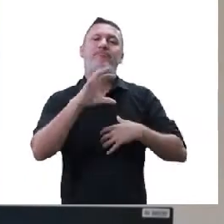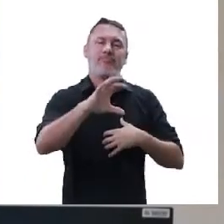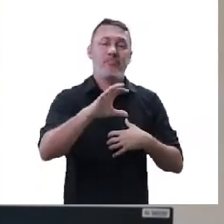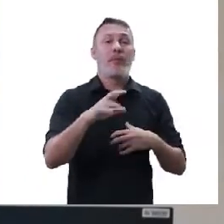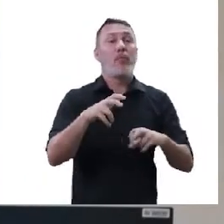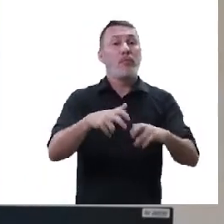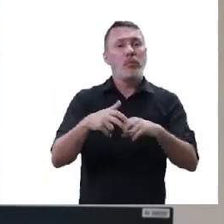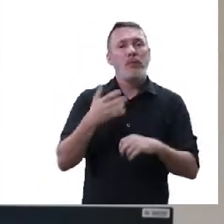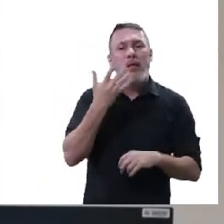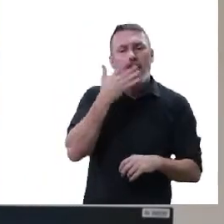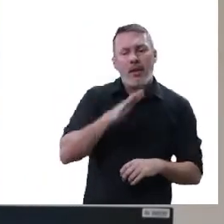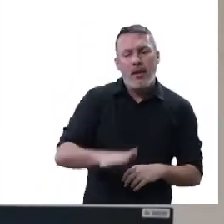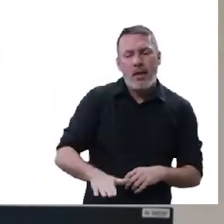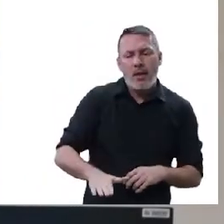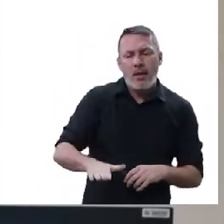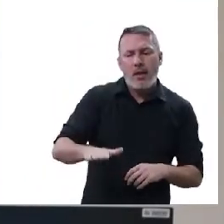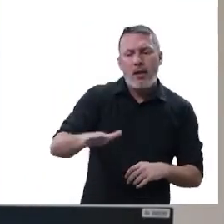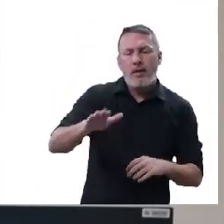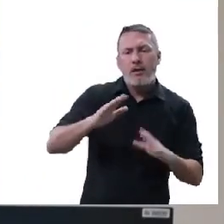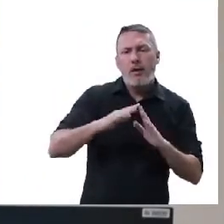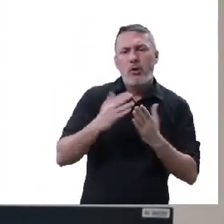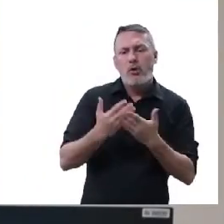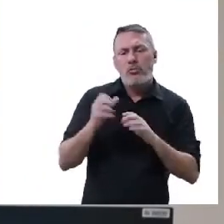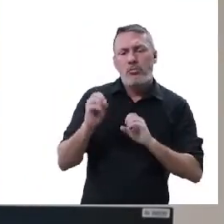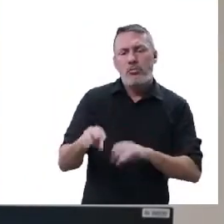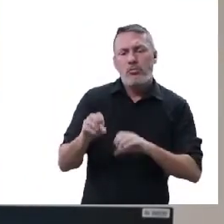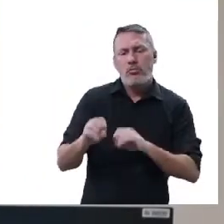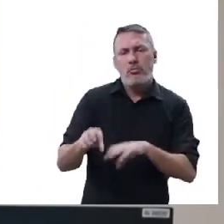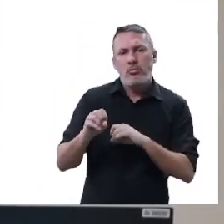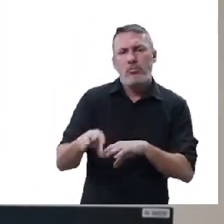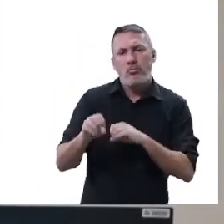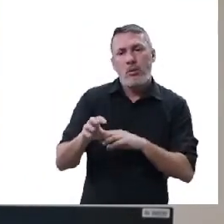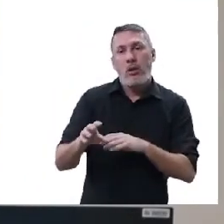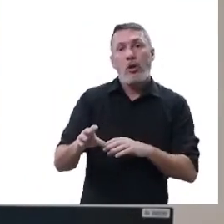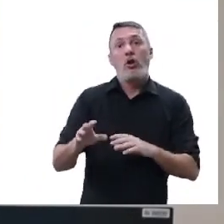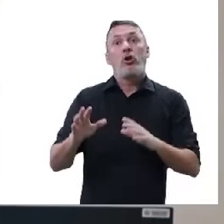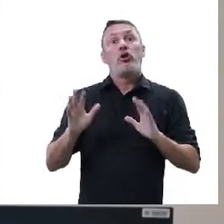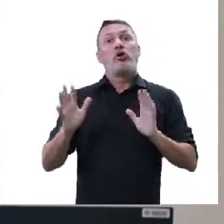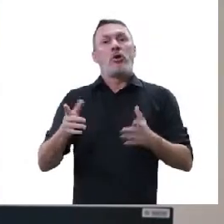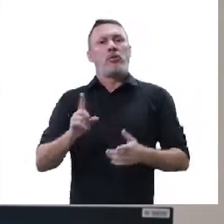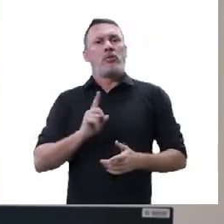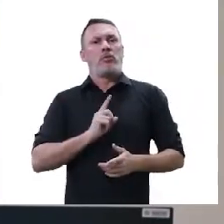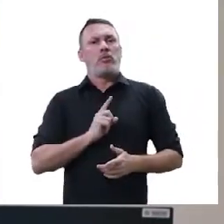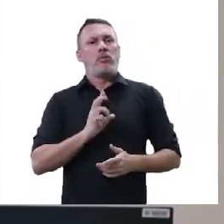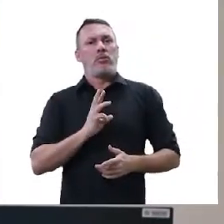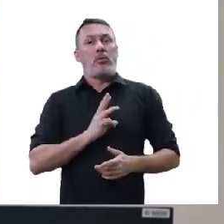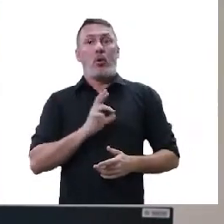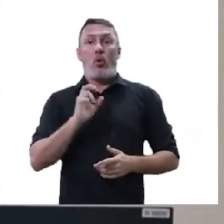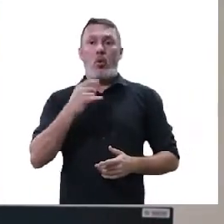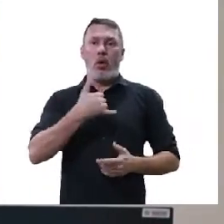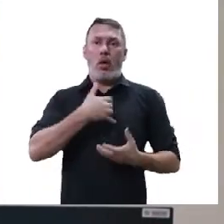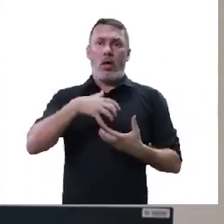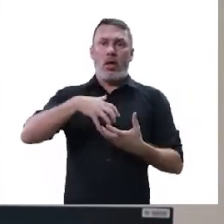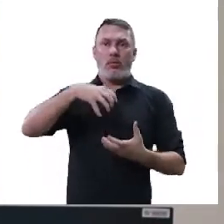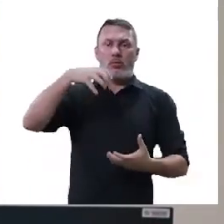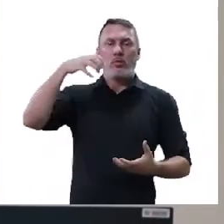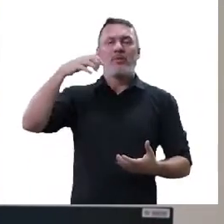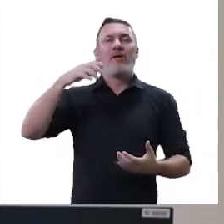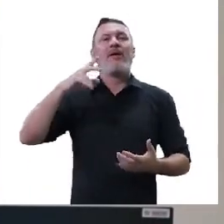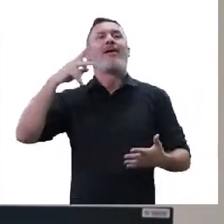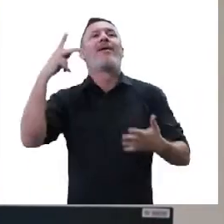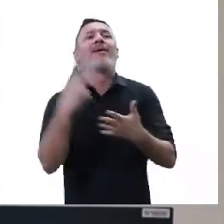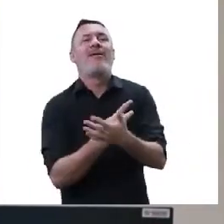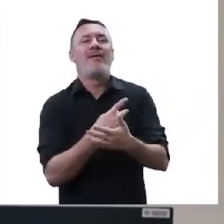desde a infância ali, nós precisamos trabalhar com aquilo, para que chegue no ensino médio ou, né, na vida adulta, o aluno não venha